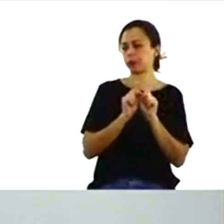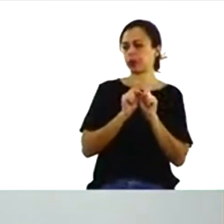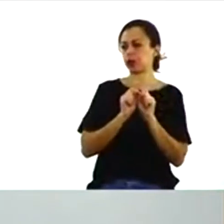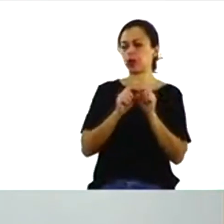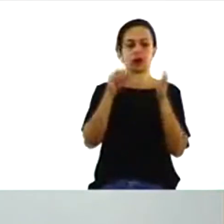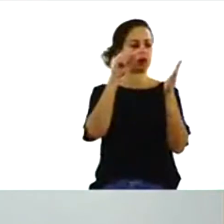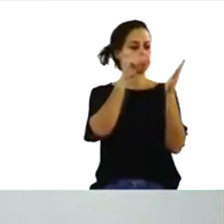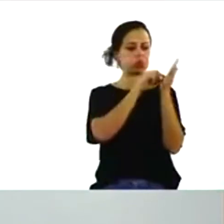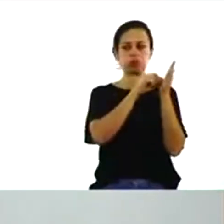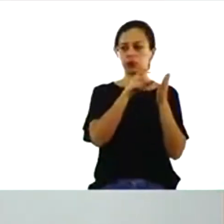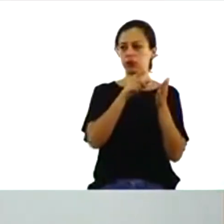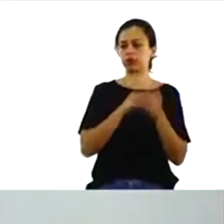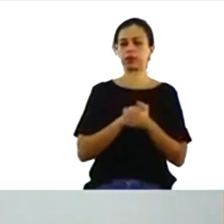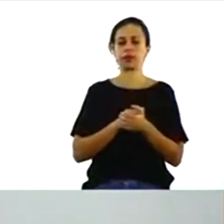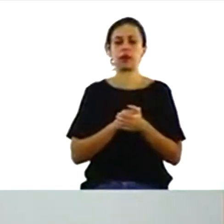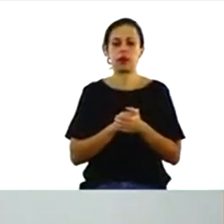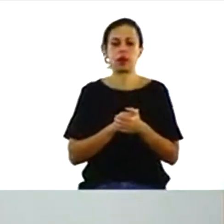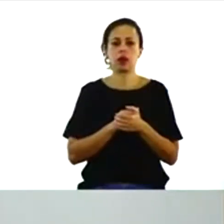esse depósito é meu.